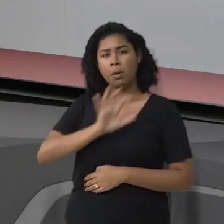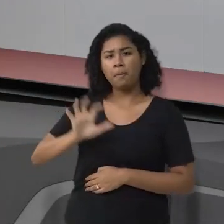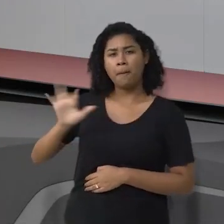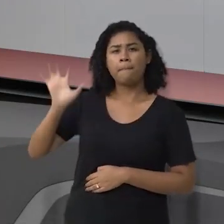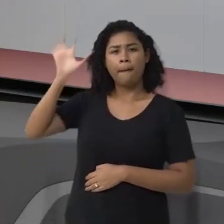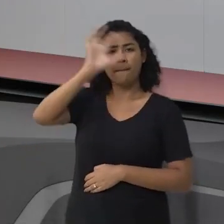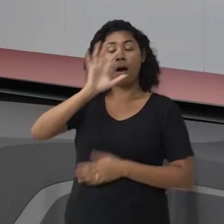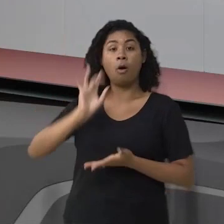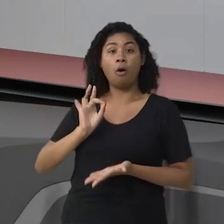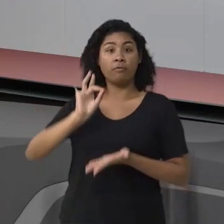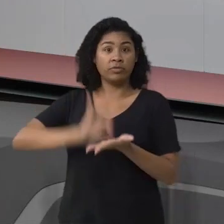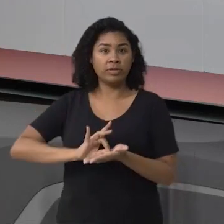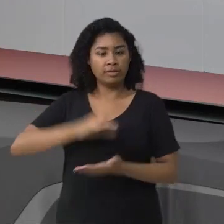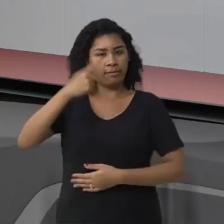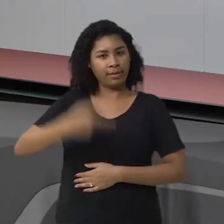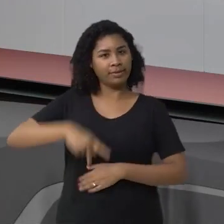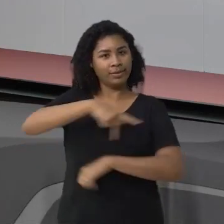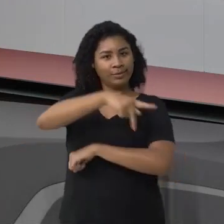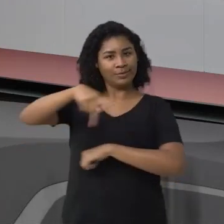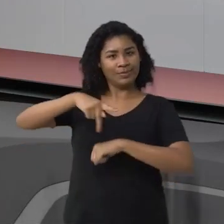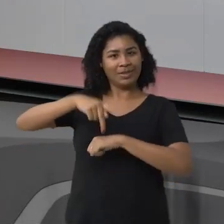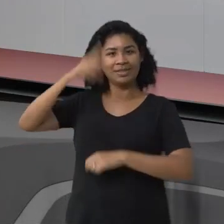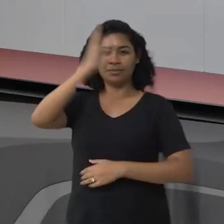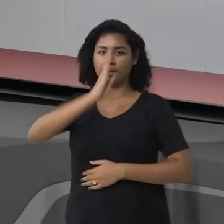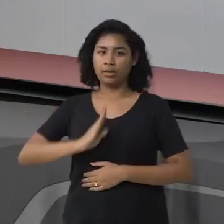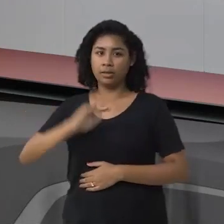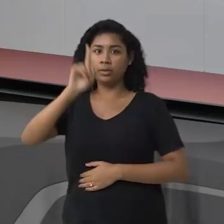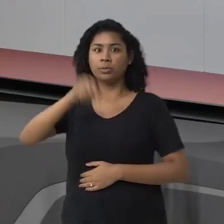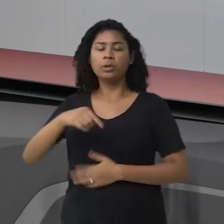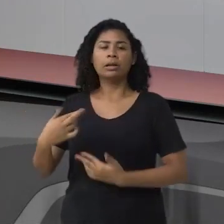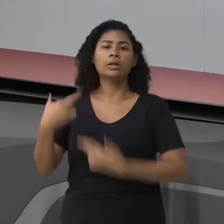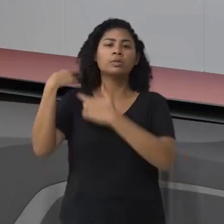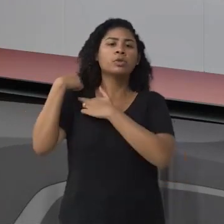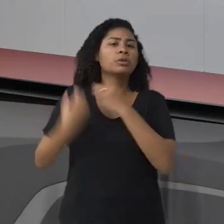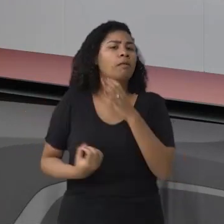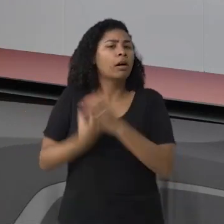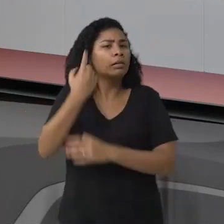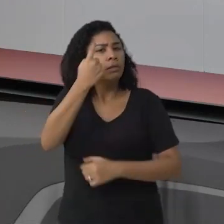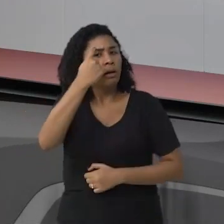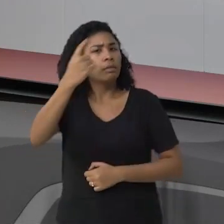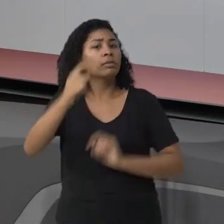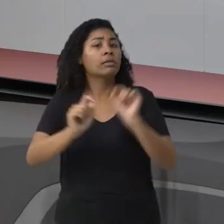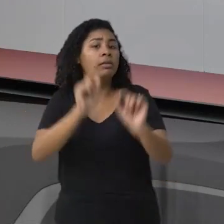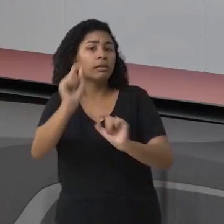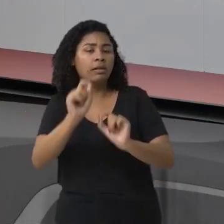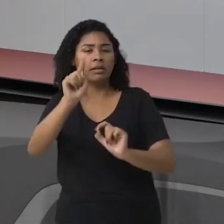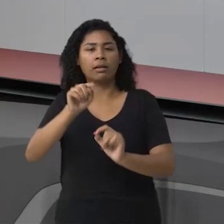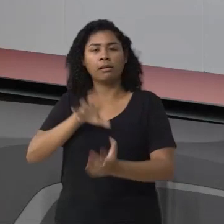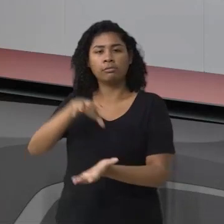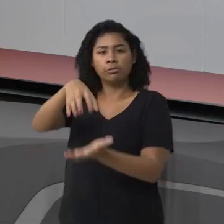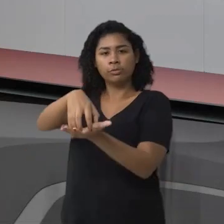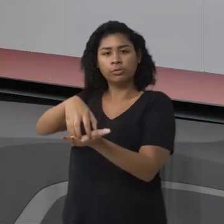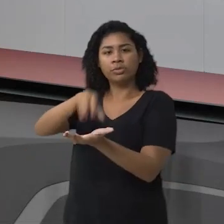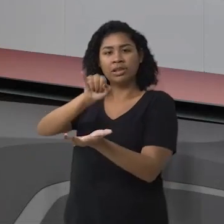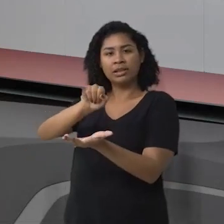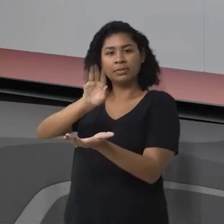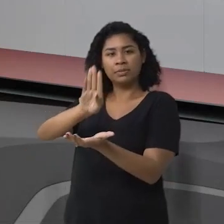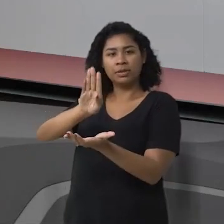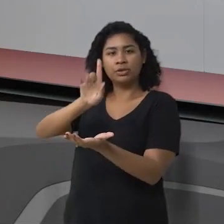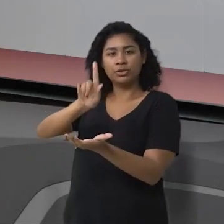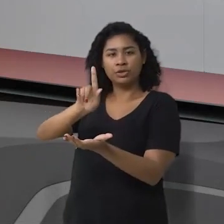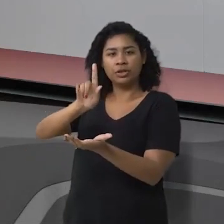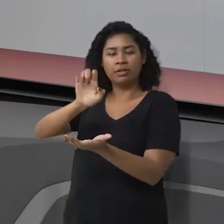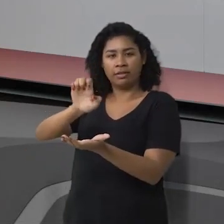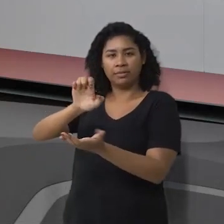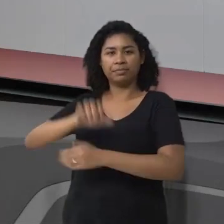regionalização oficial do nosso país, feita pelo Instituto Brasileiro de Geografia e Estatística, ok, gente? Então,